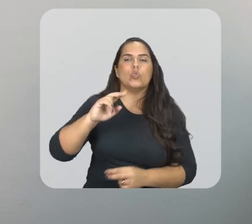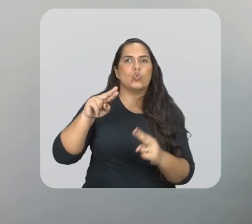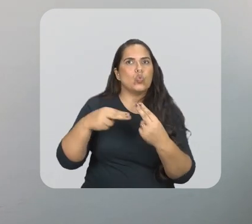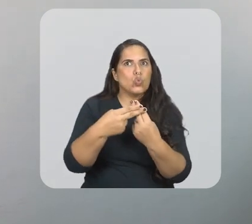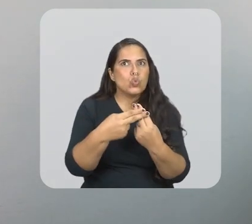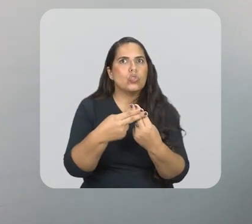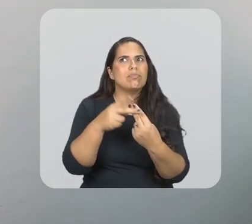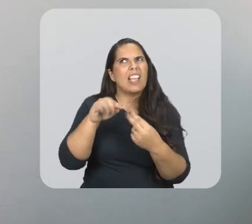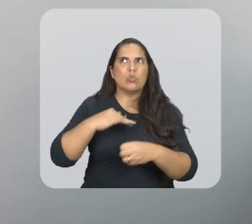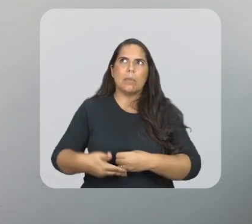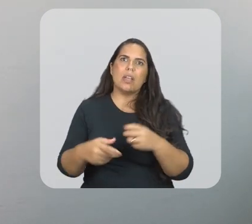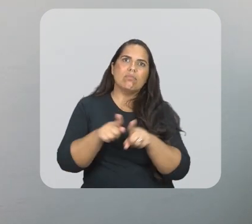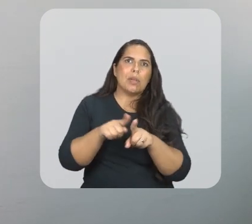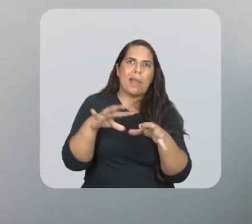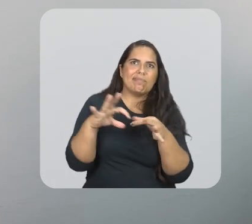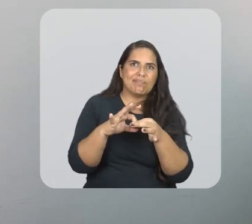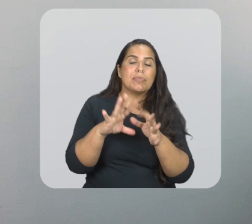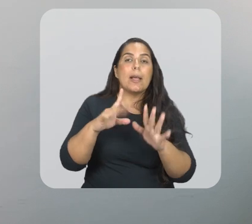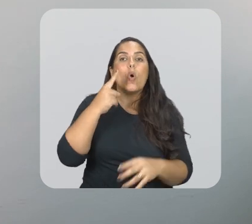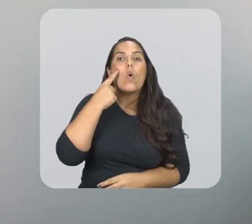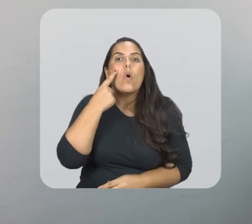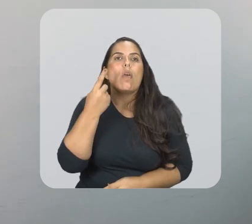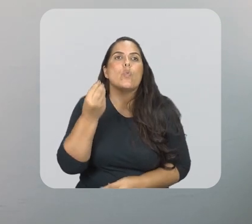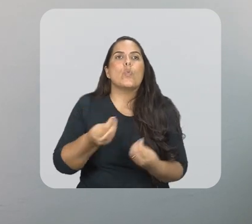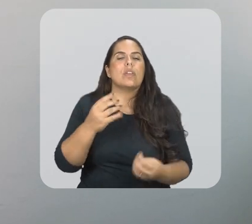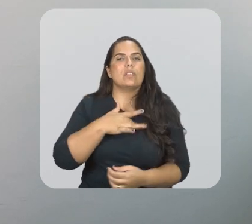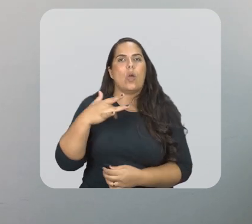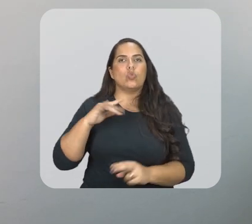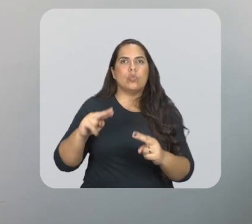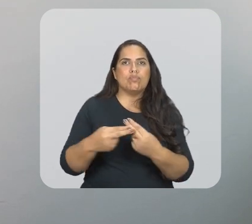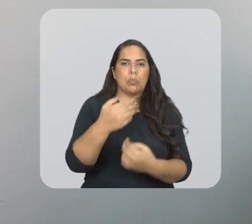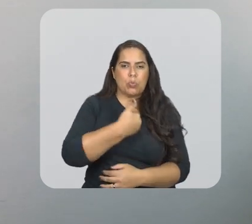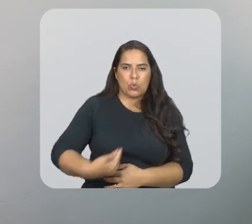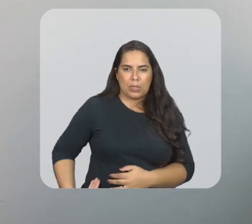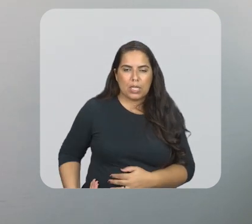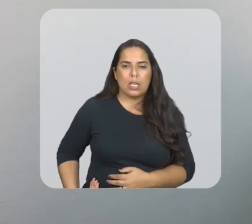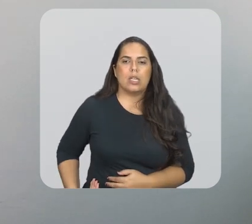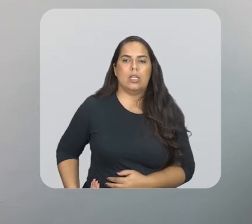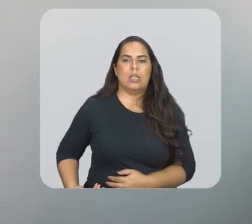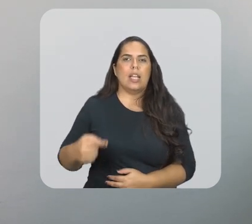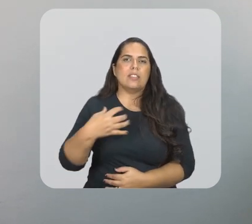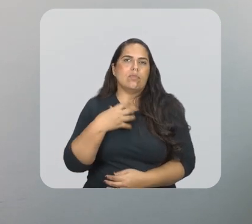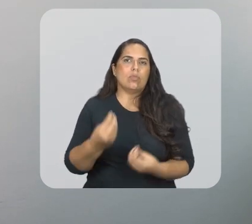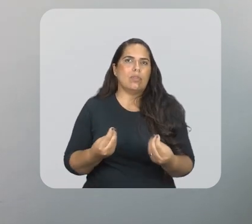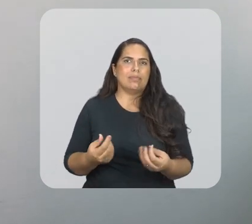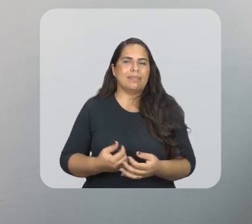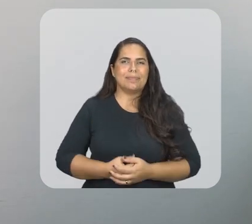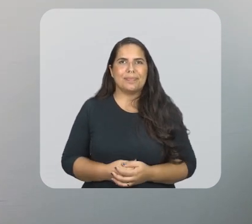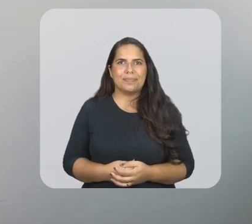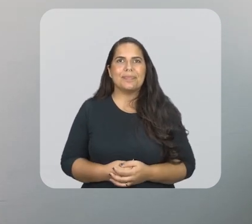para o SUS, que também não deixa de ser sustentabilidade também, mas olhando para a saúde pública, olhando para essa